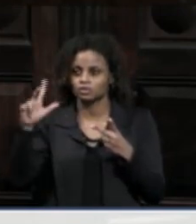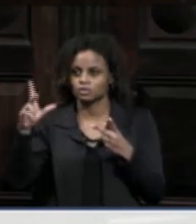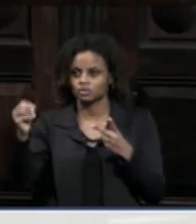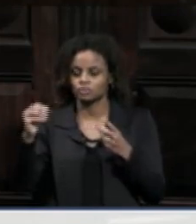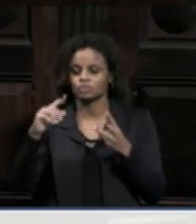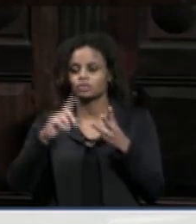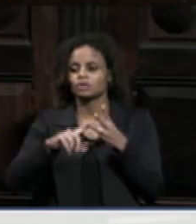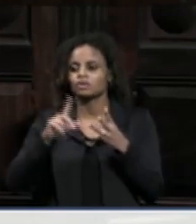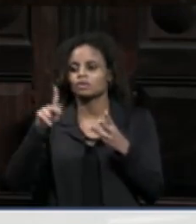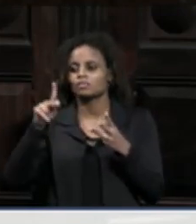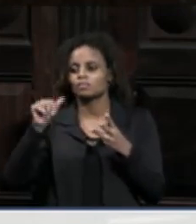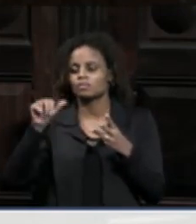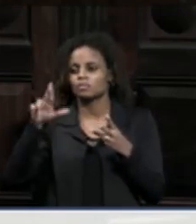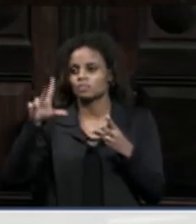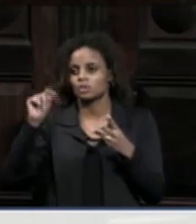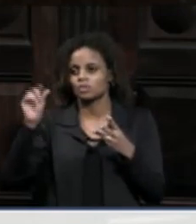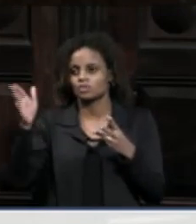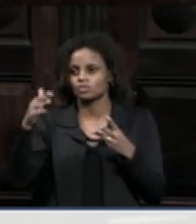Paulo Ramos,